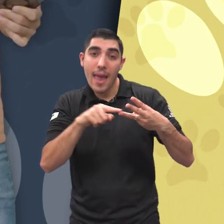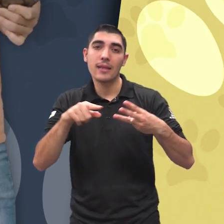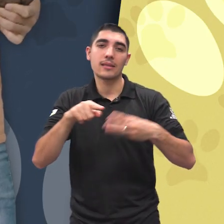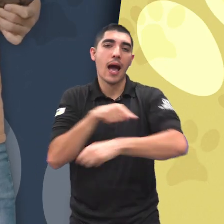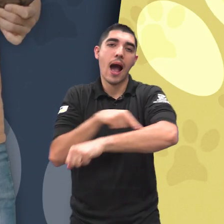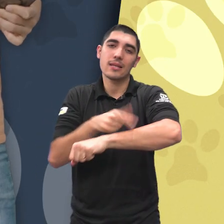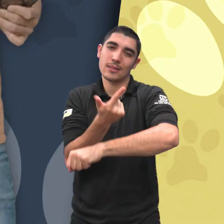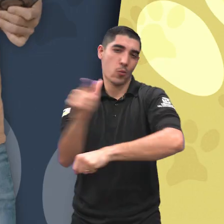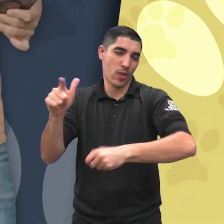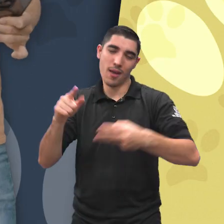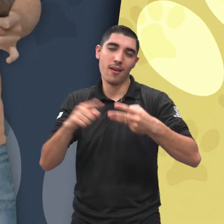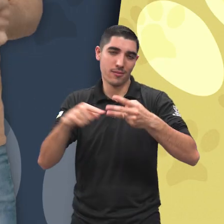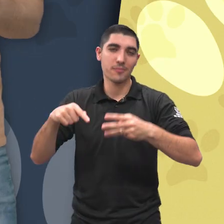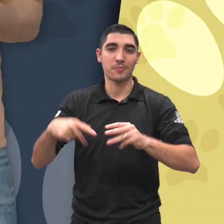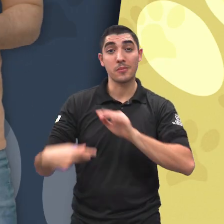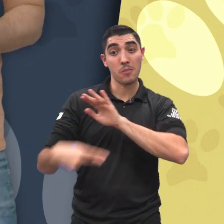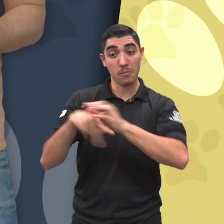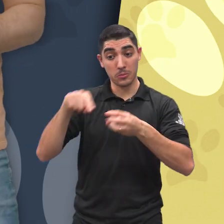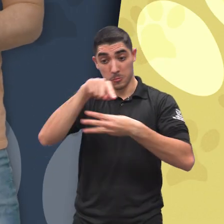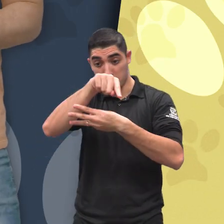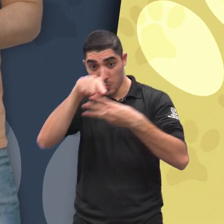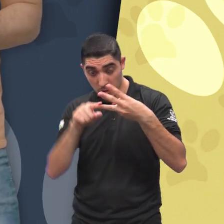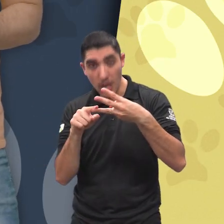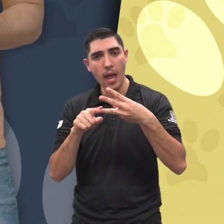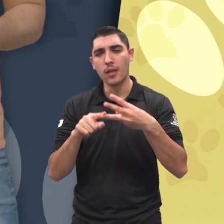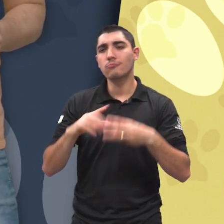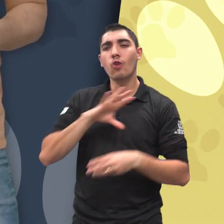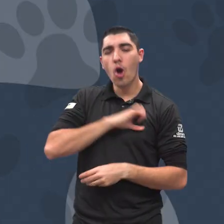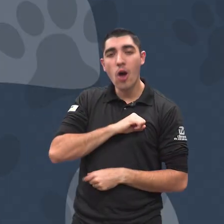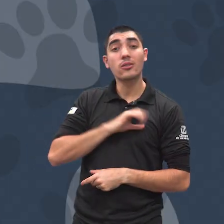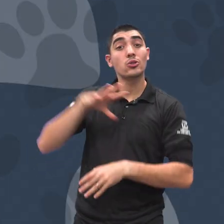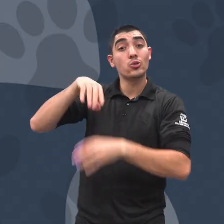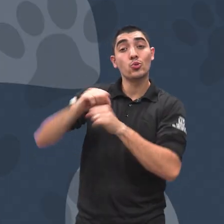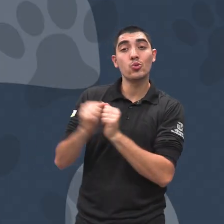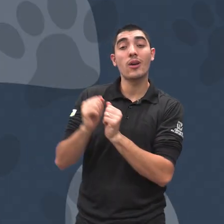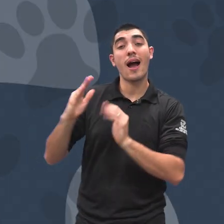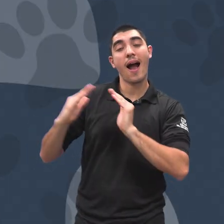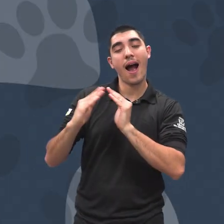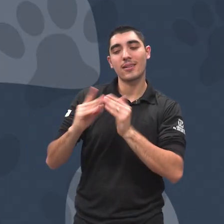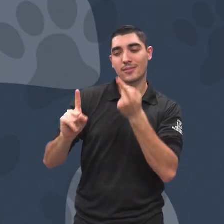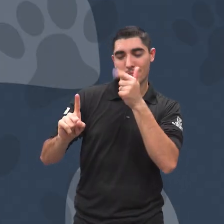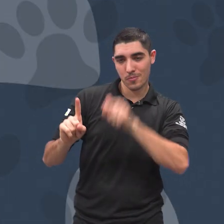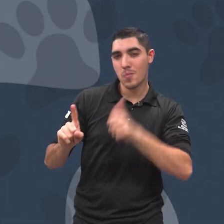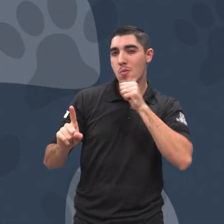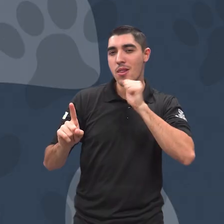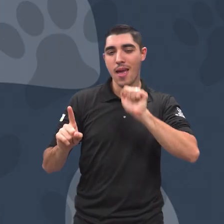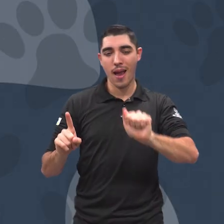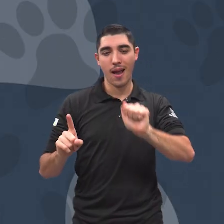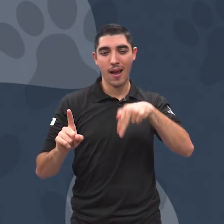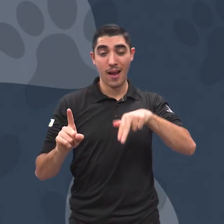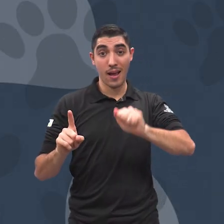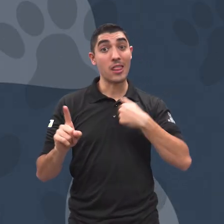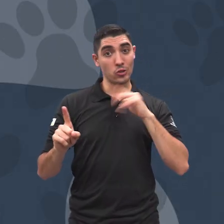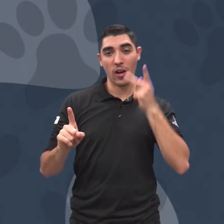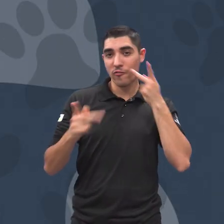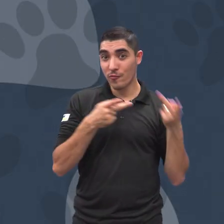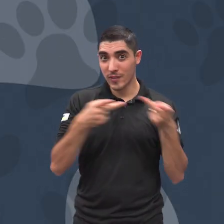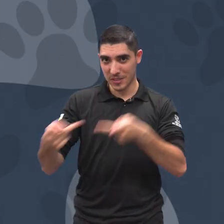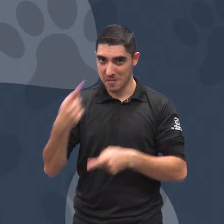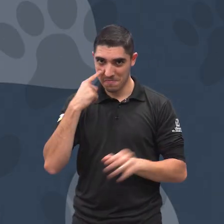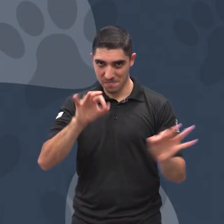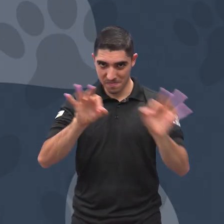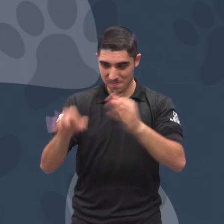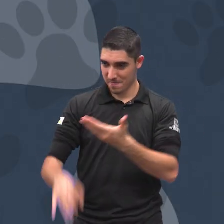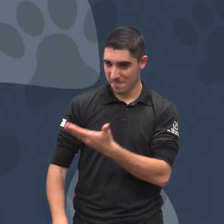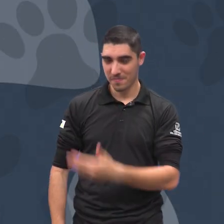gato sem raça definida. Eles vivem com bastante conforto na casa da tutora, a Ana, e eu fiz uma visita para conhecer essa galerinha